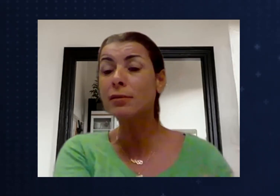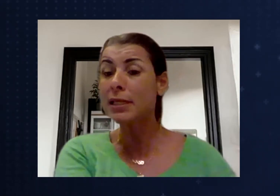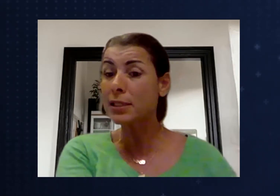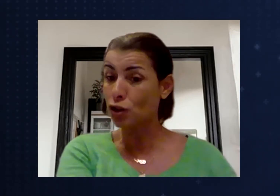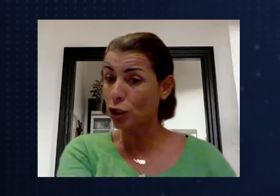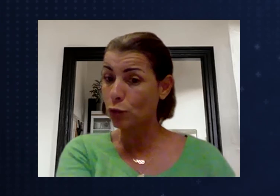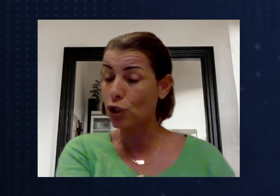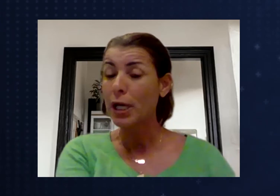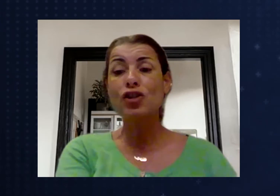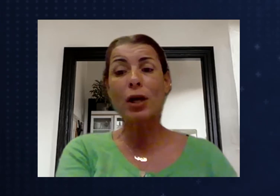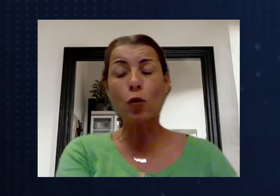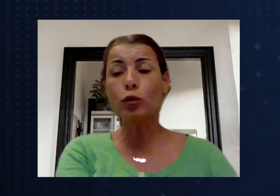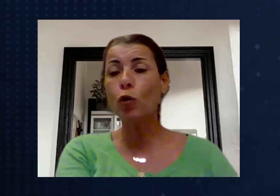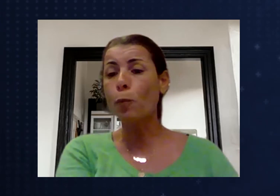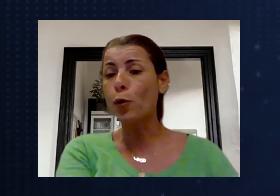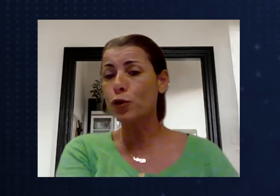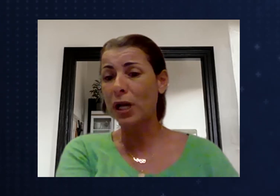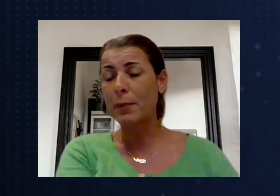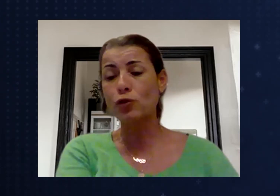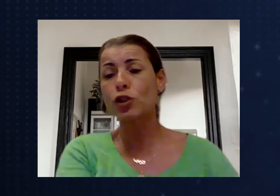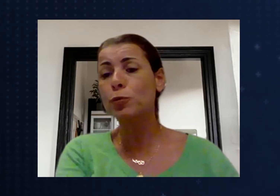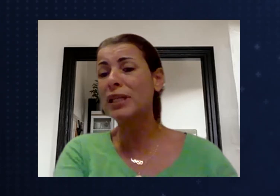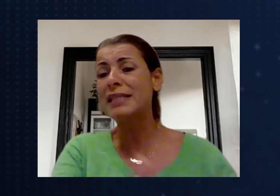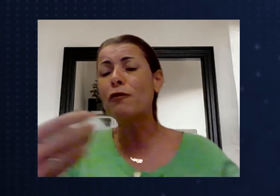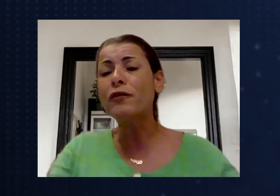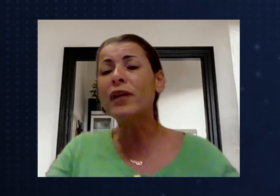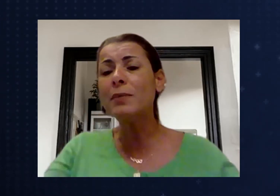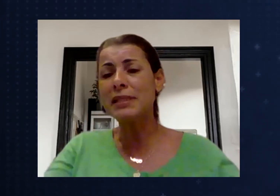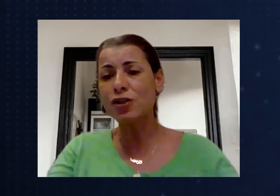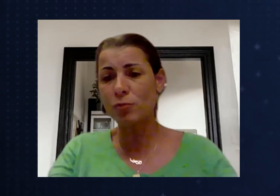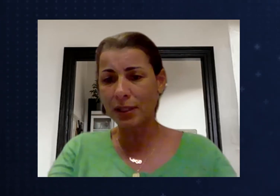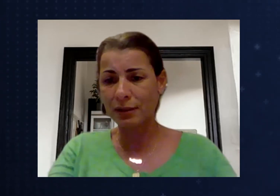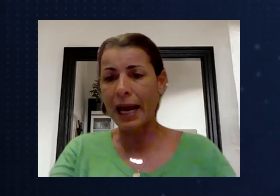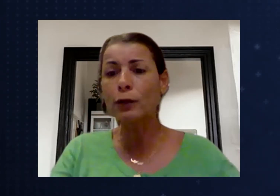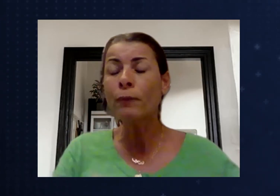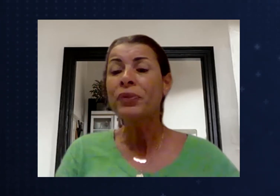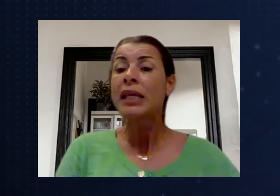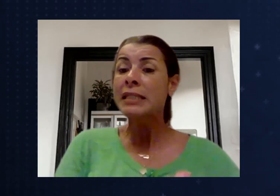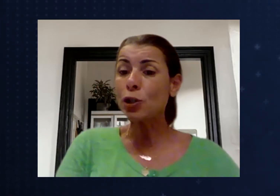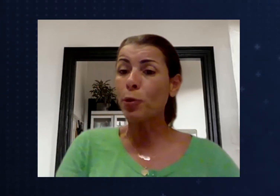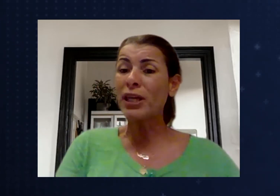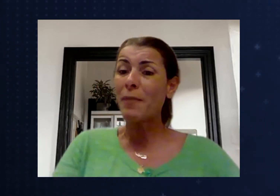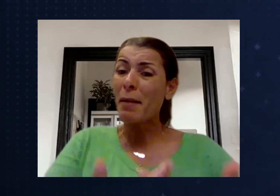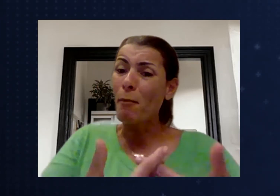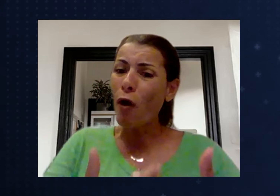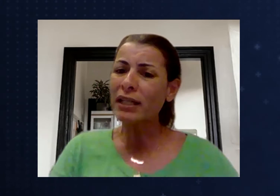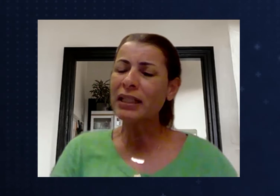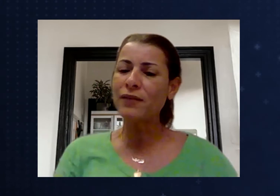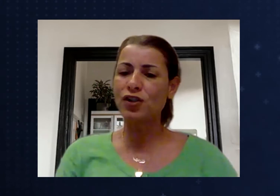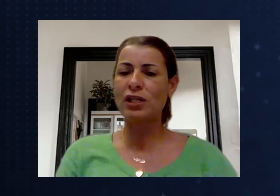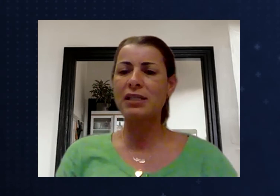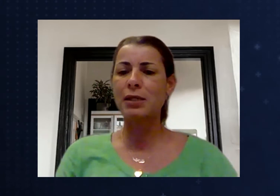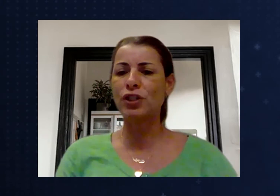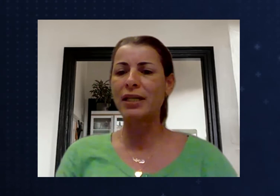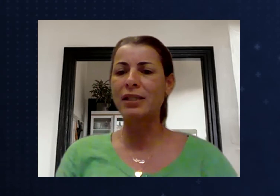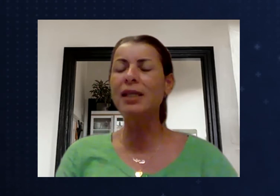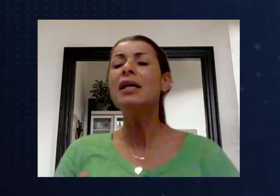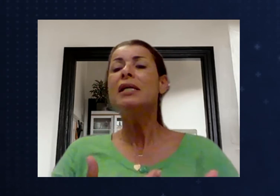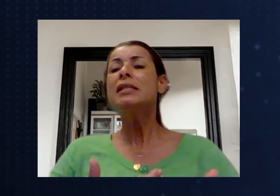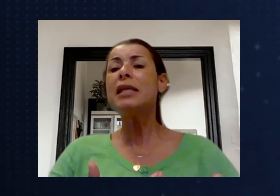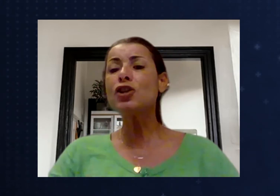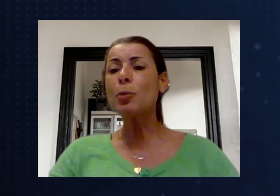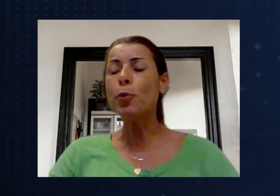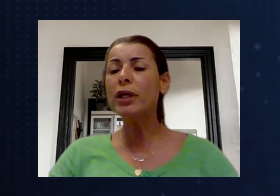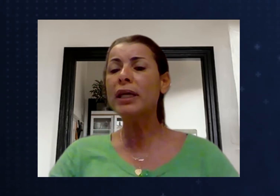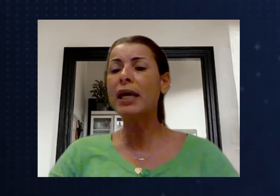dos requisitos exigidos de acordo com o posicionamento jurisprudencial firme e sedimentado, seja porque a memória da investigação está